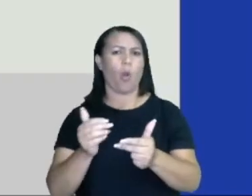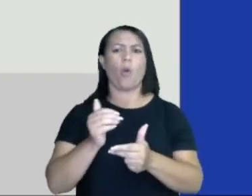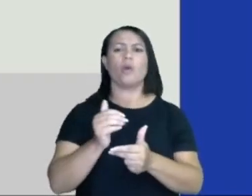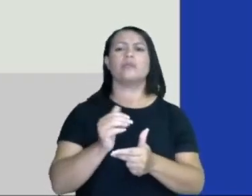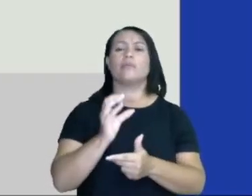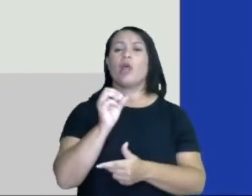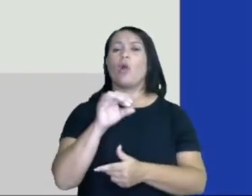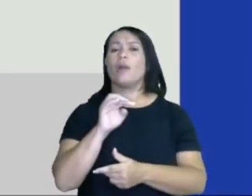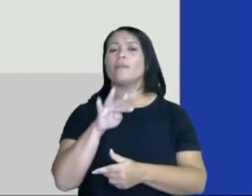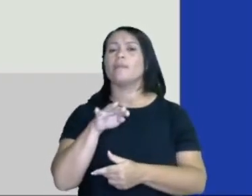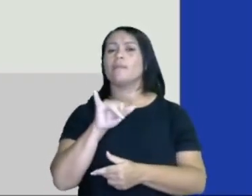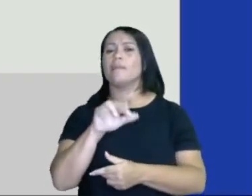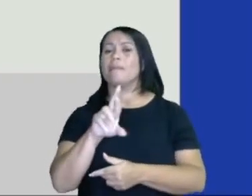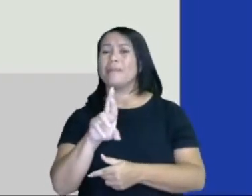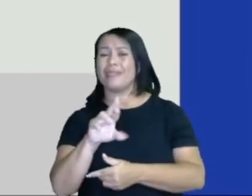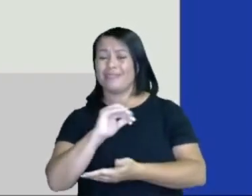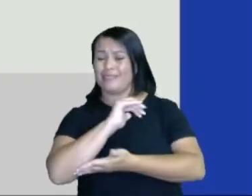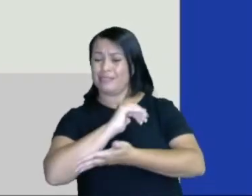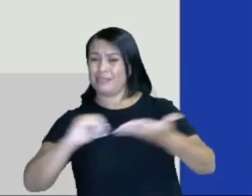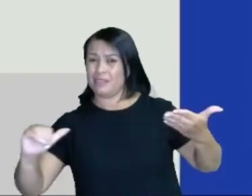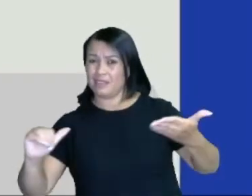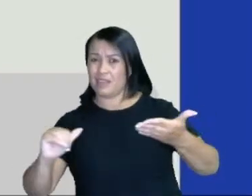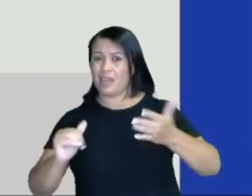erradicar, excluir, minimizar a violência